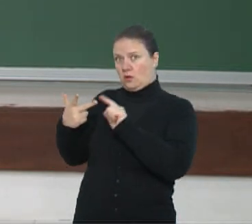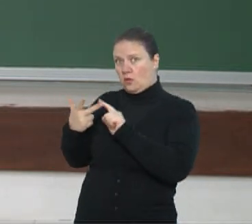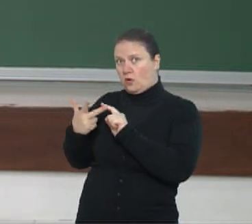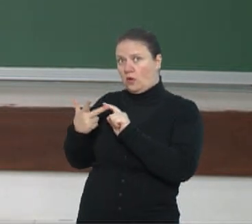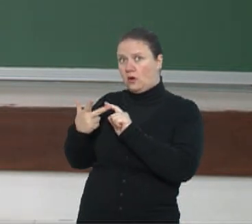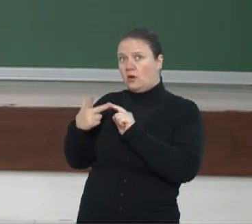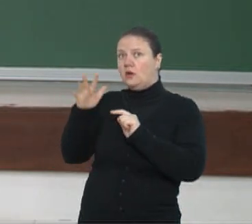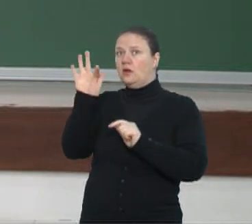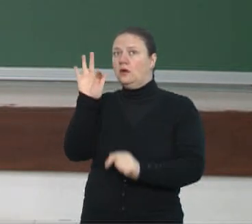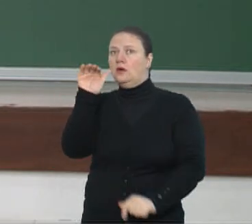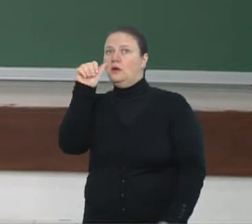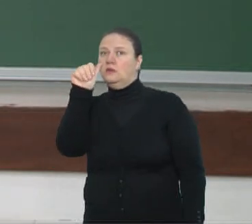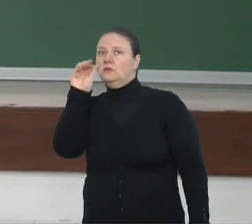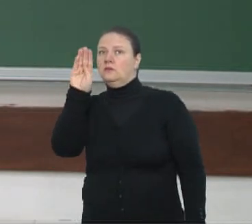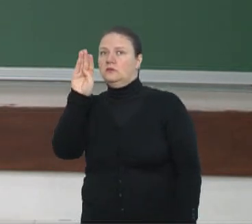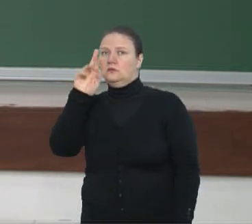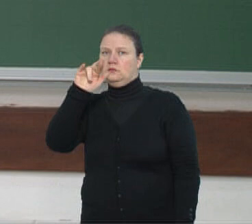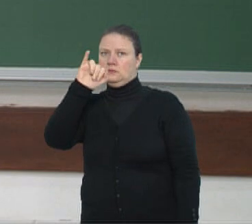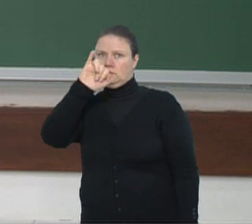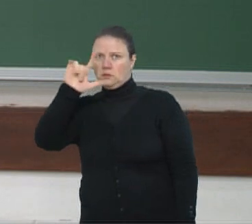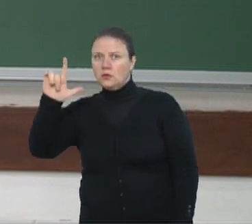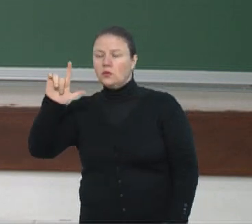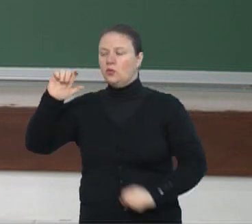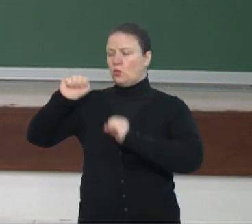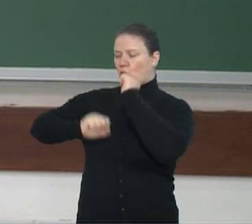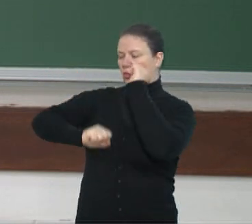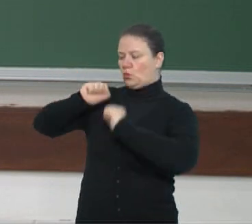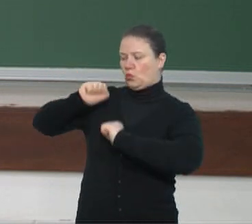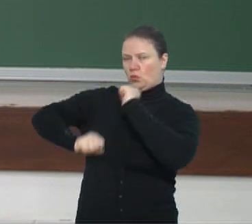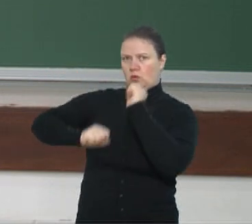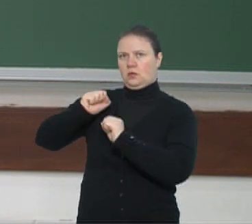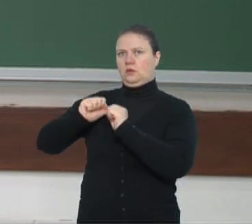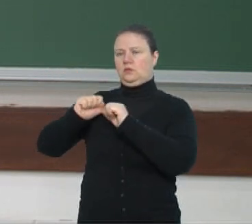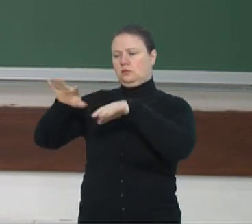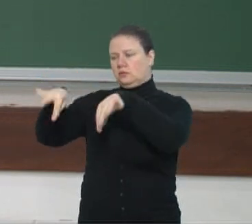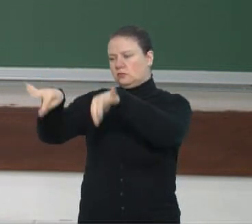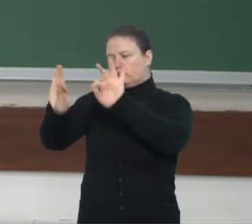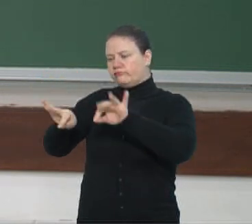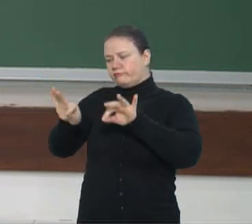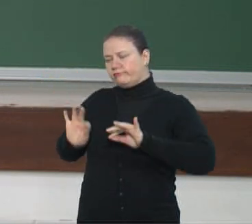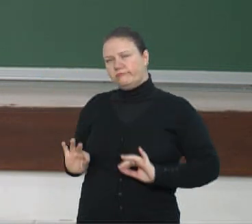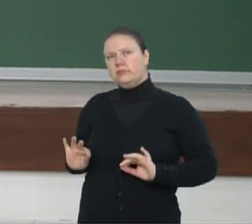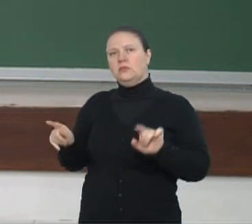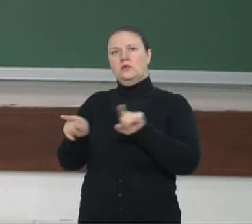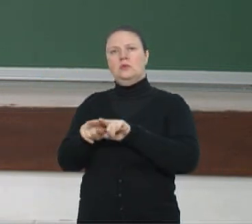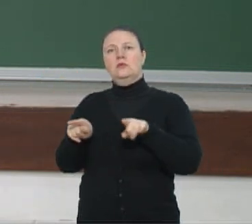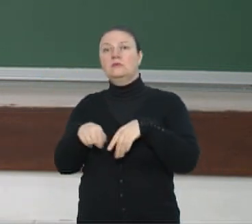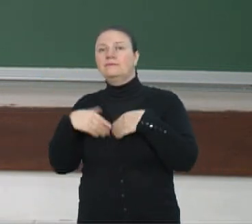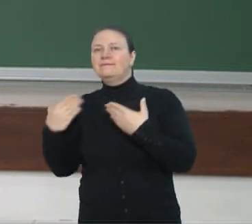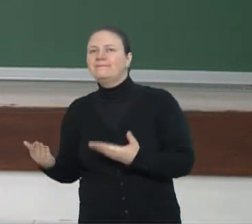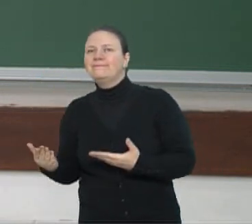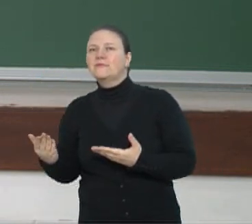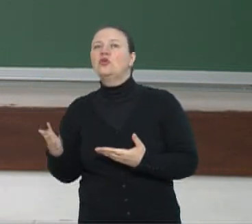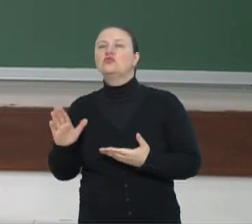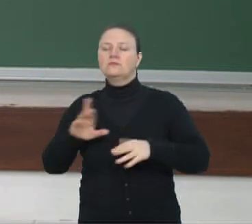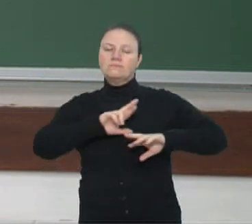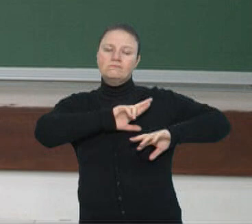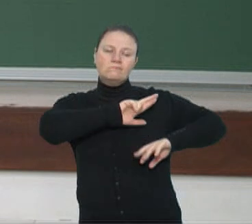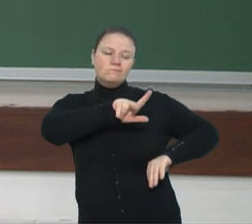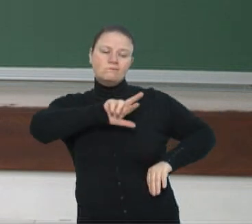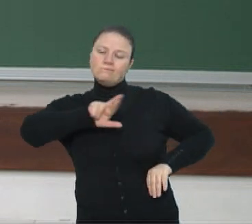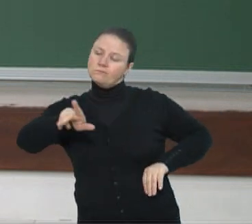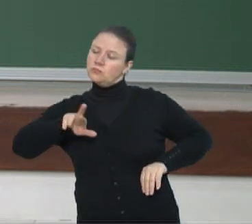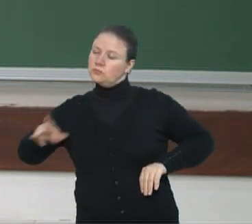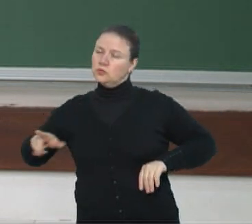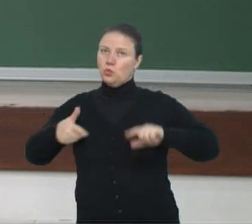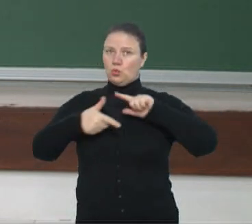você já pensa em uma fábrica de alguma empresa do ramo têxtil, alguma empresa de roupas grandes, certo? Então aí você já diferencia esses 3 tipos